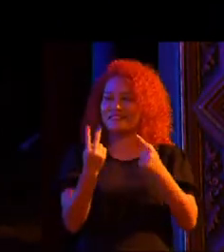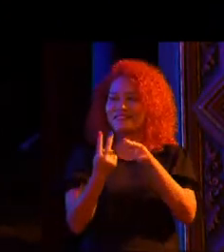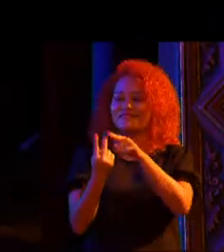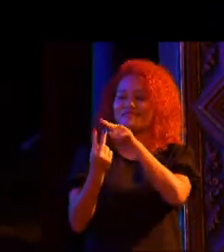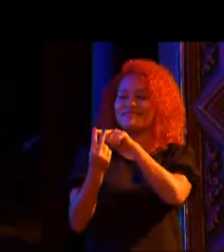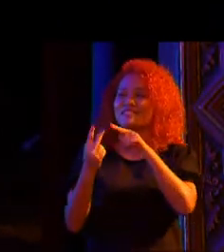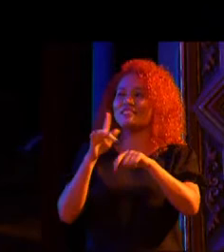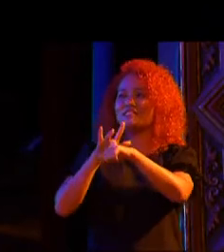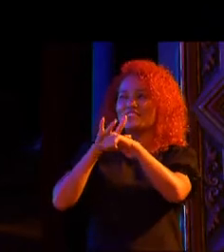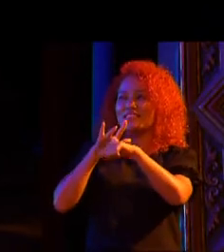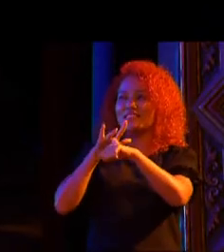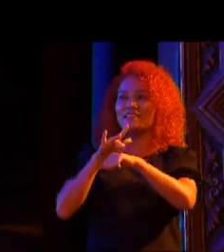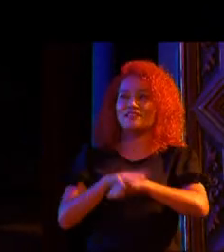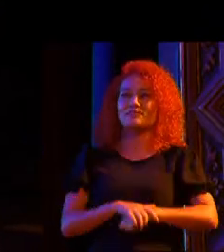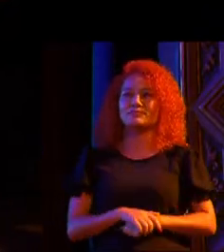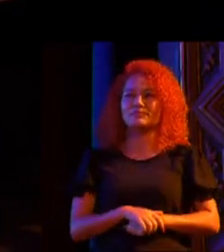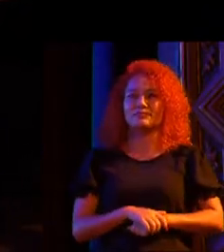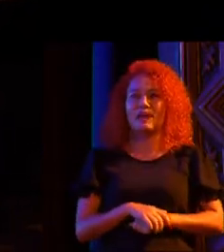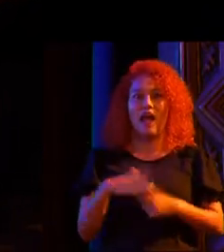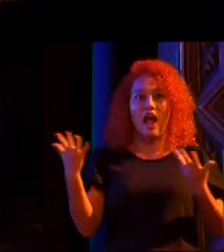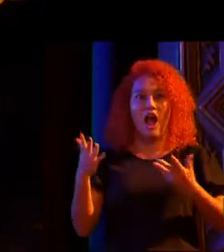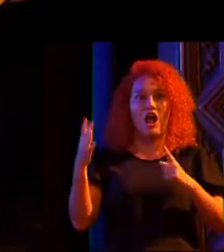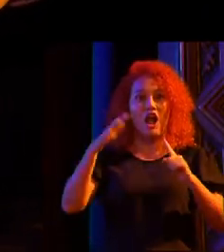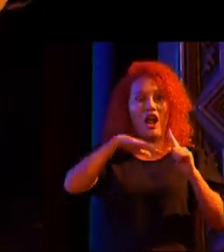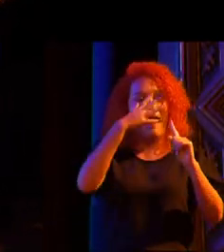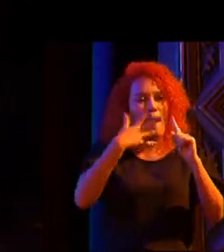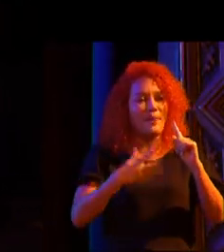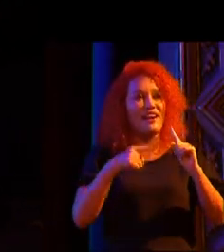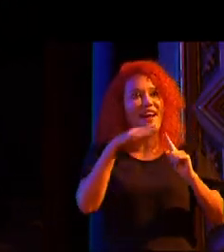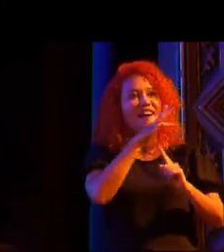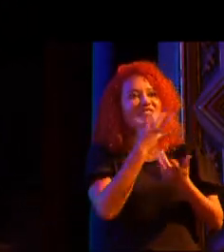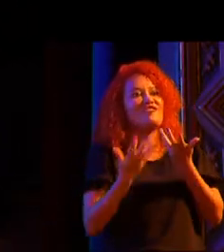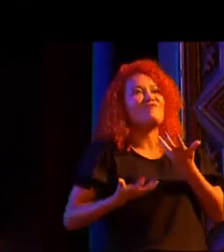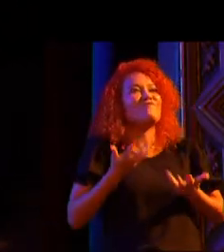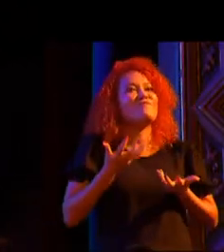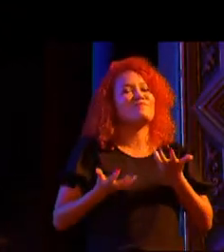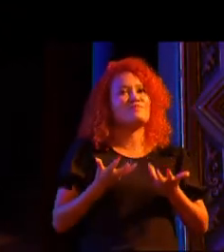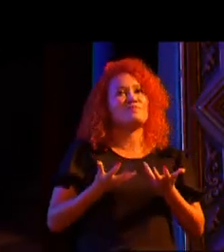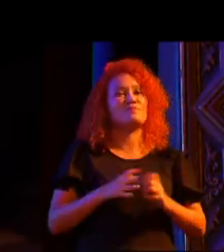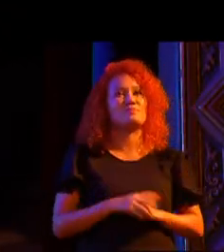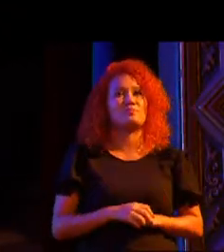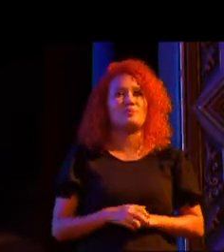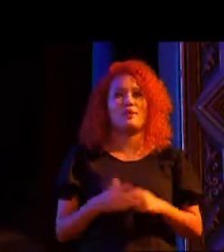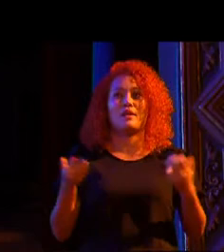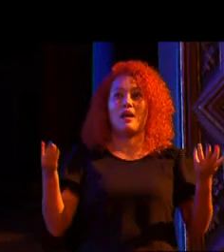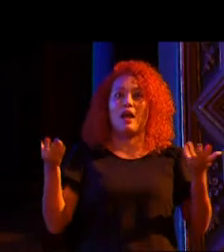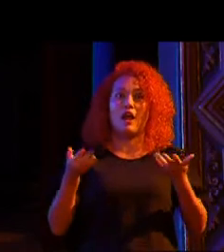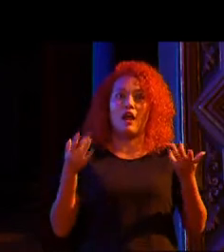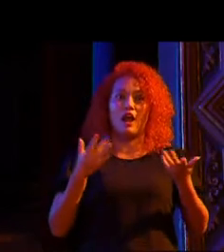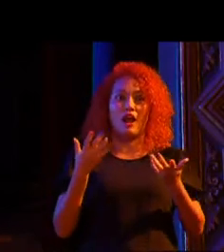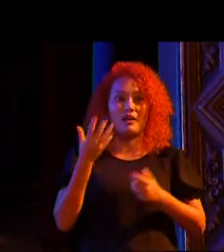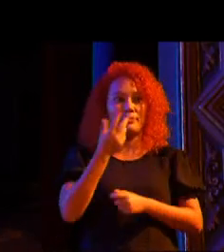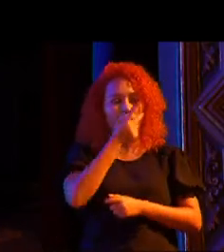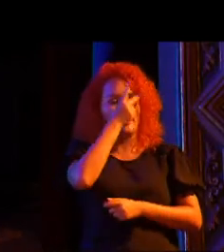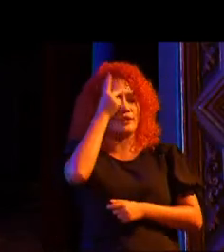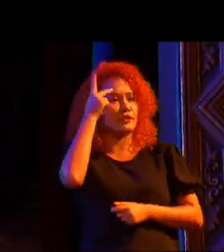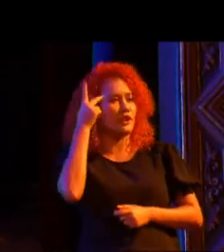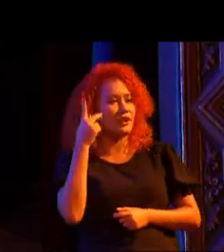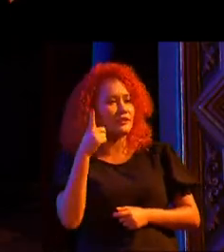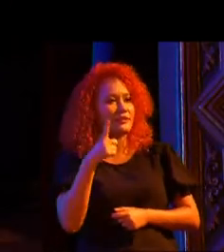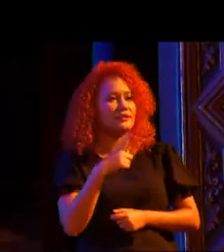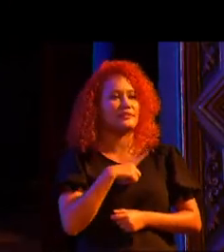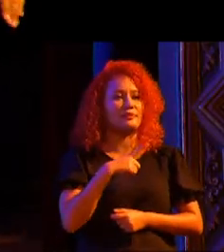Brega. Momento de homenagem a Fafá, viu? É. Vamos ao encontro de um ritmo muito conhecido para falar